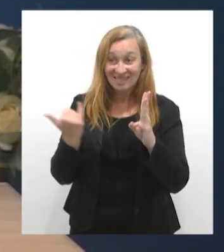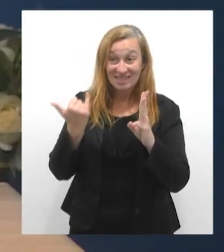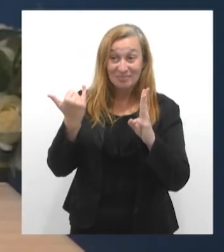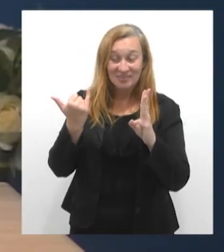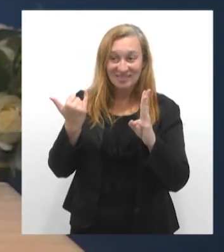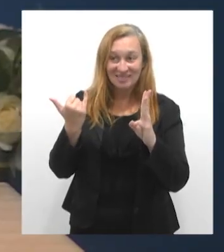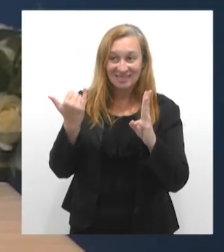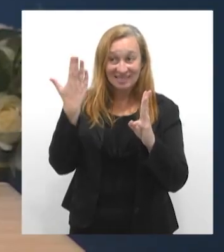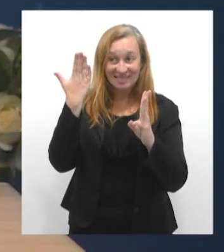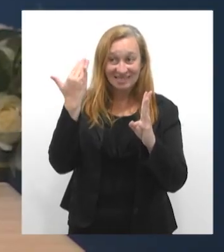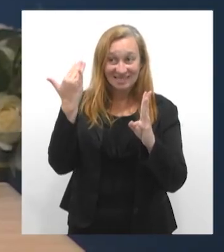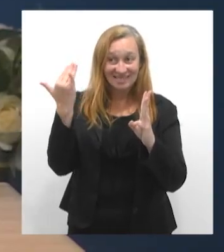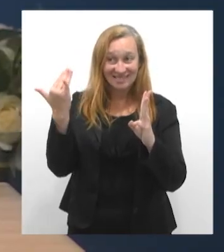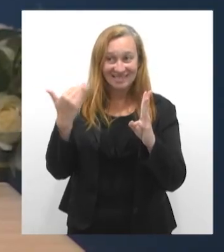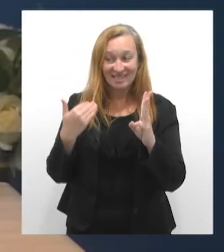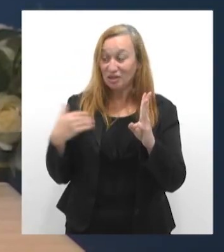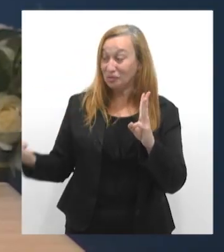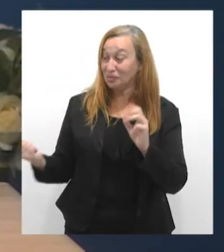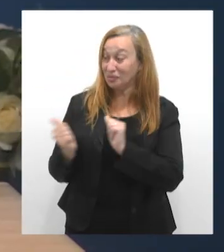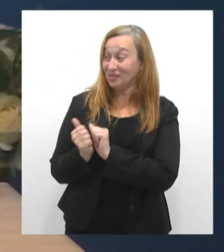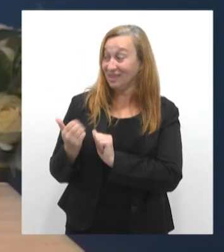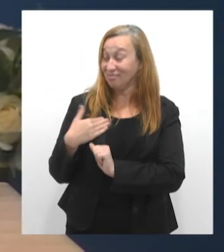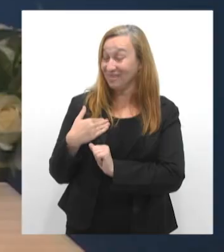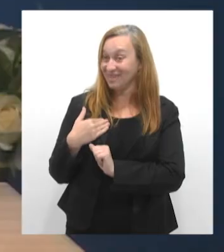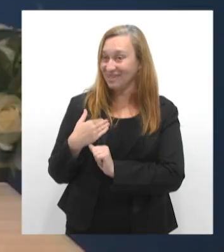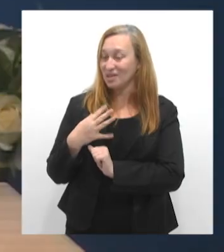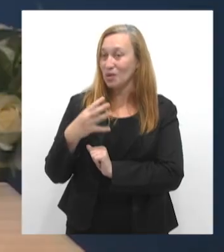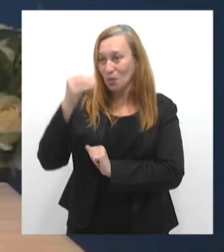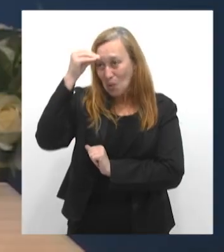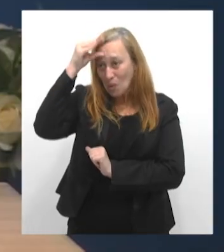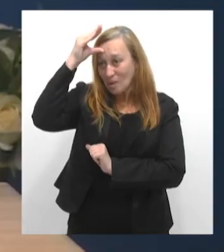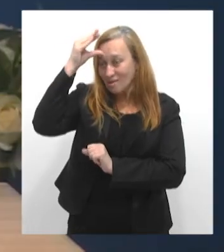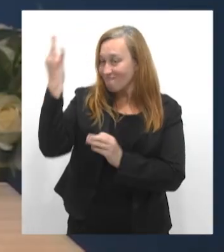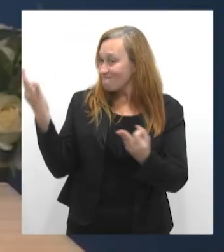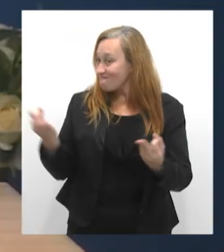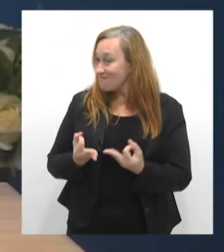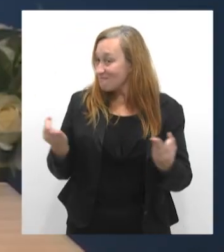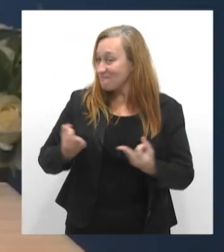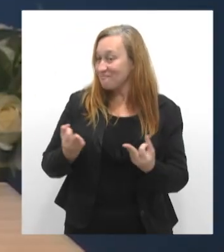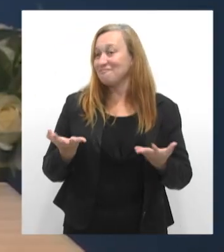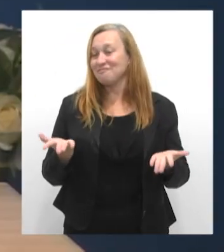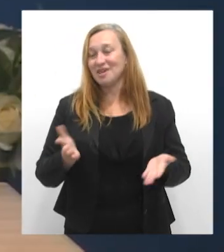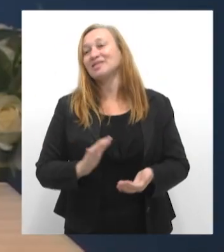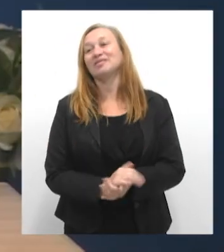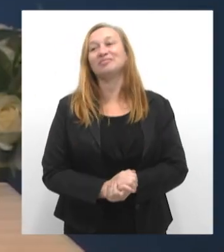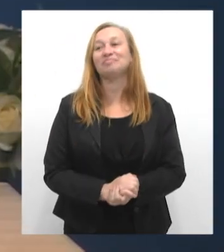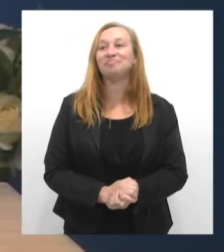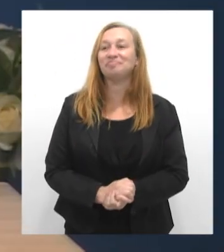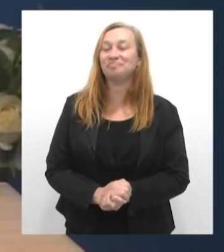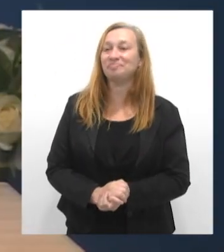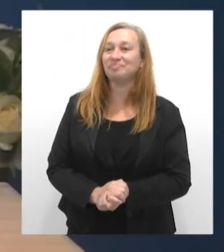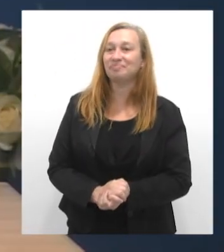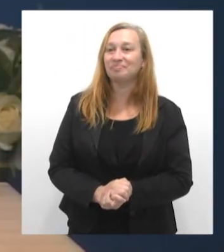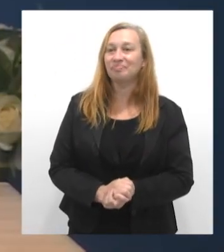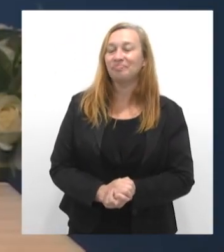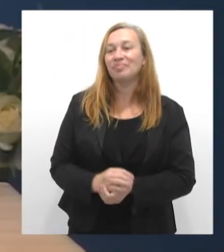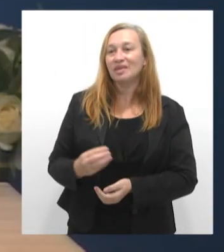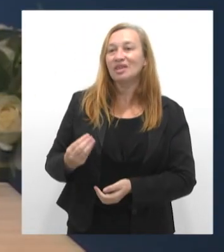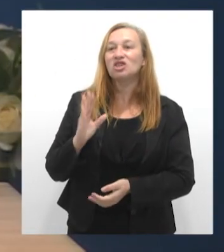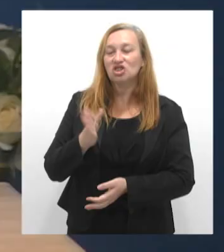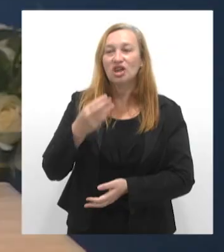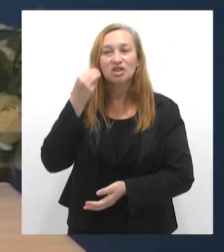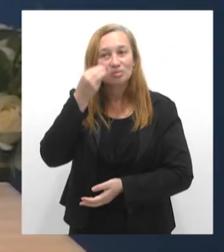pessoas fantásticas que estão aqui do meu lado, de conhecimento ímpar, né? Qual convivi